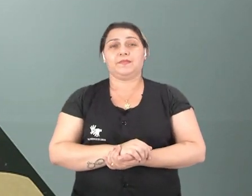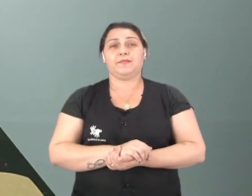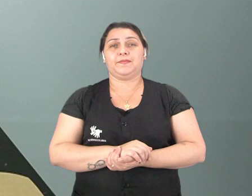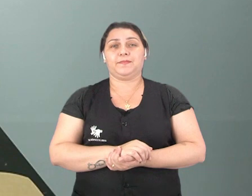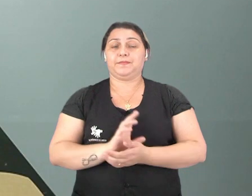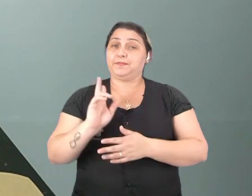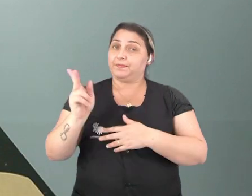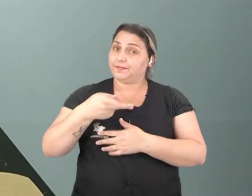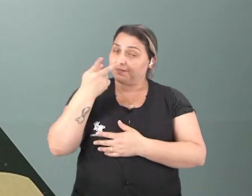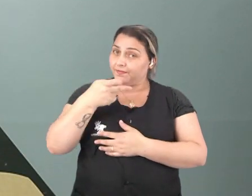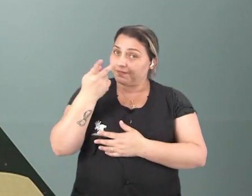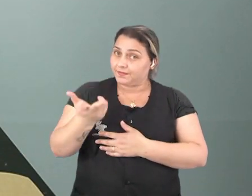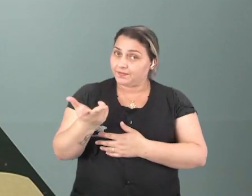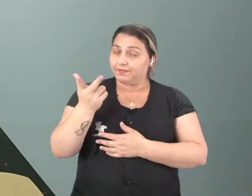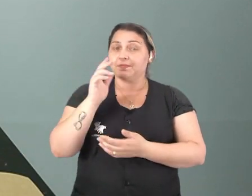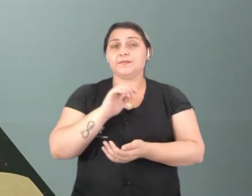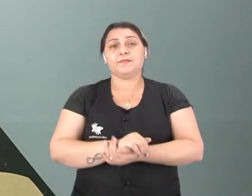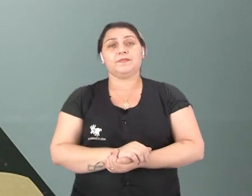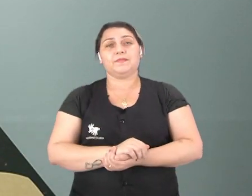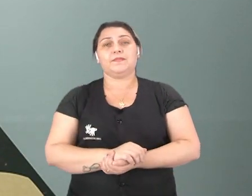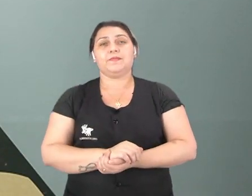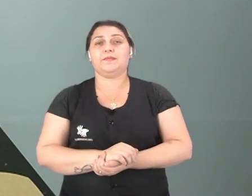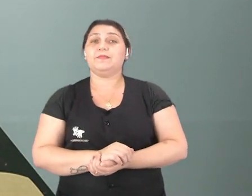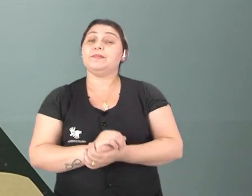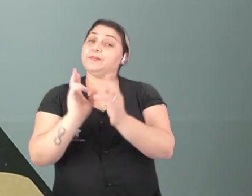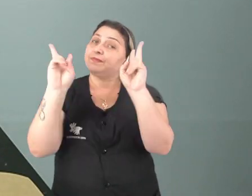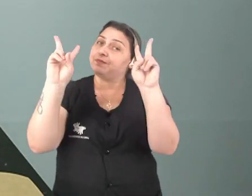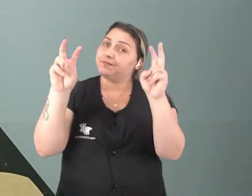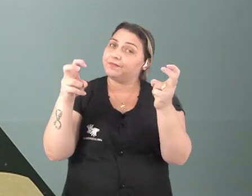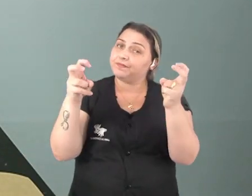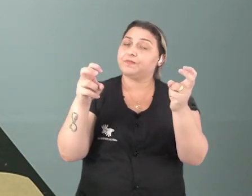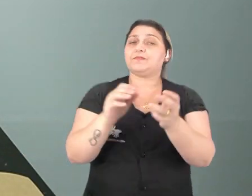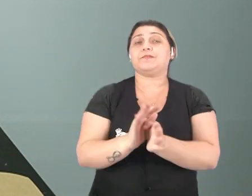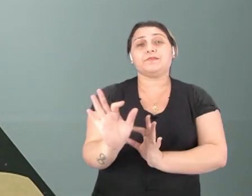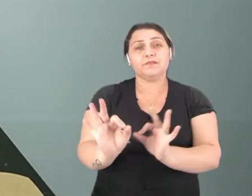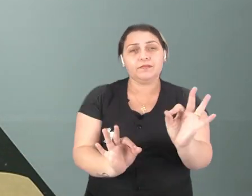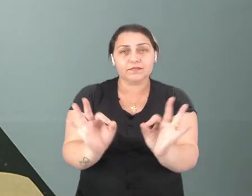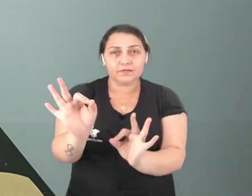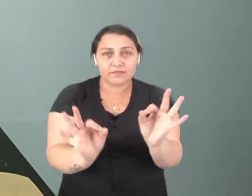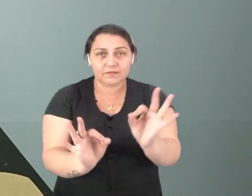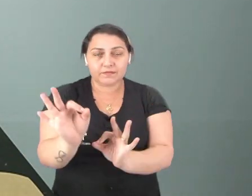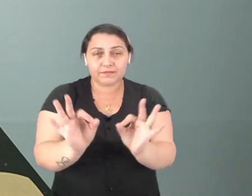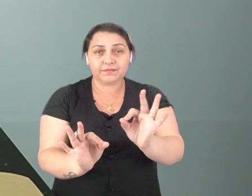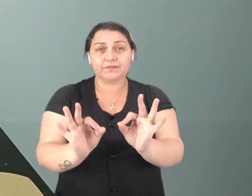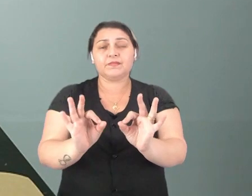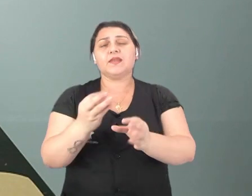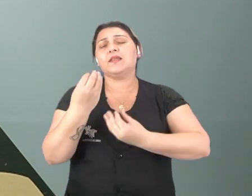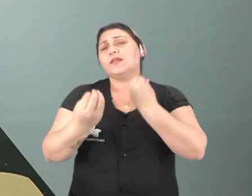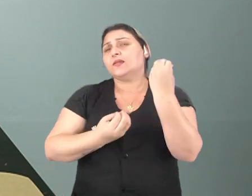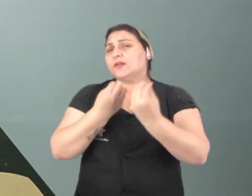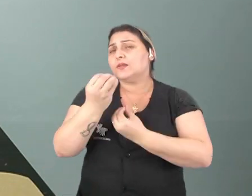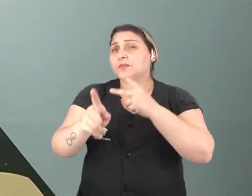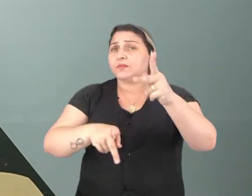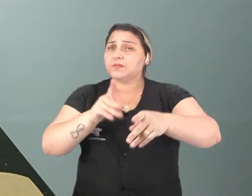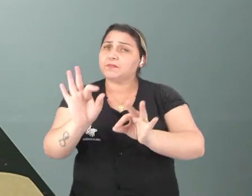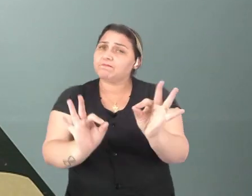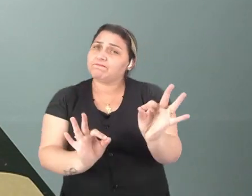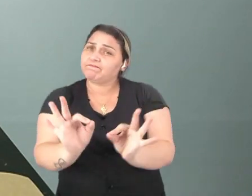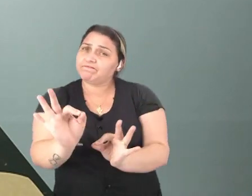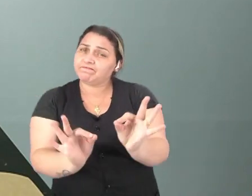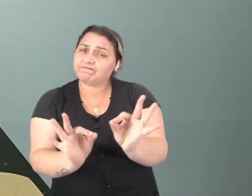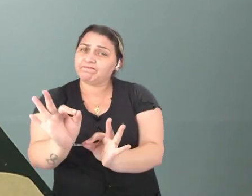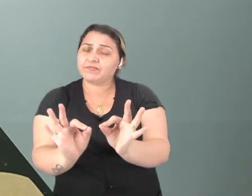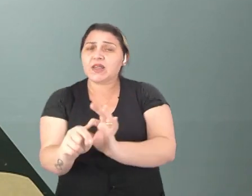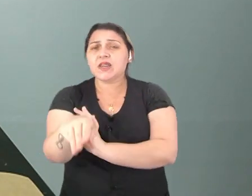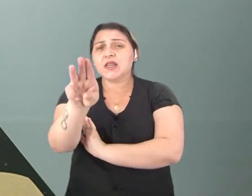Nós vamos falar disso, desse assunto, de organização e como que os povos se